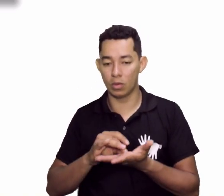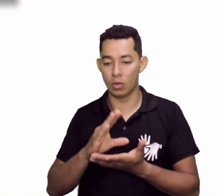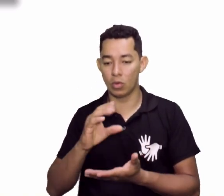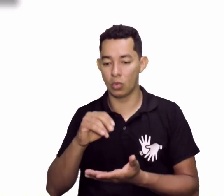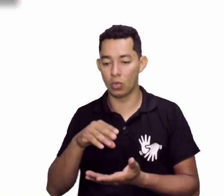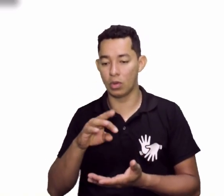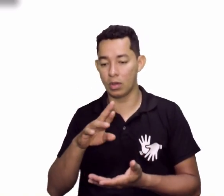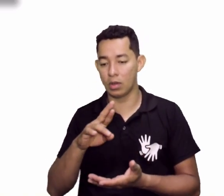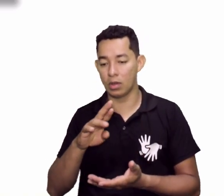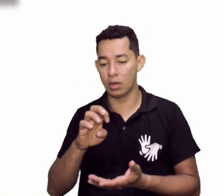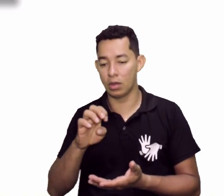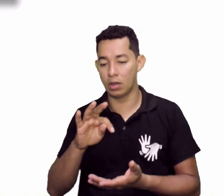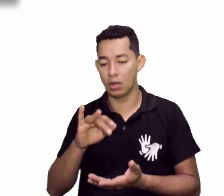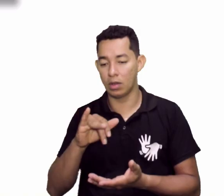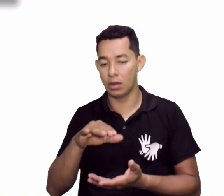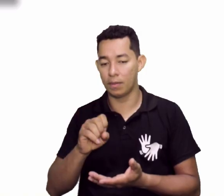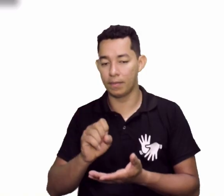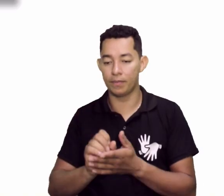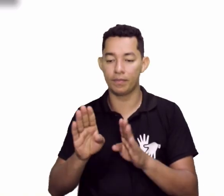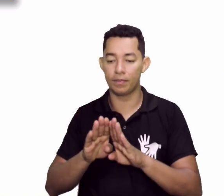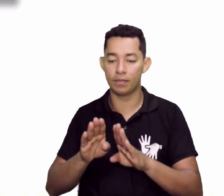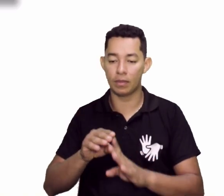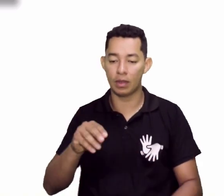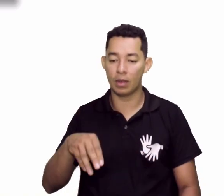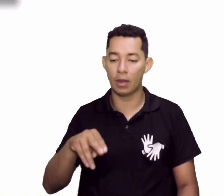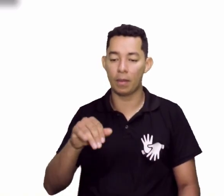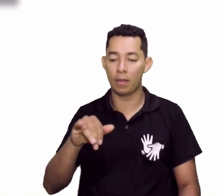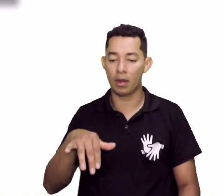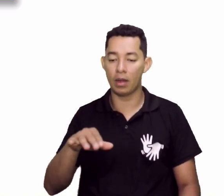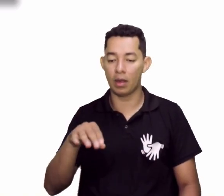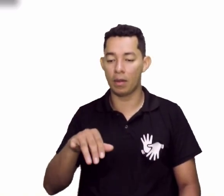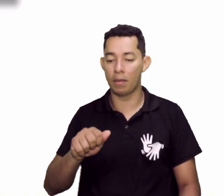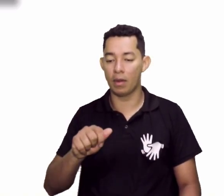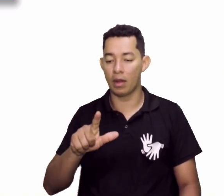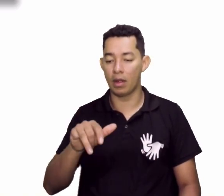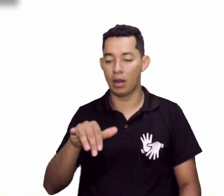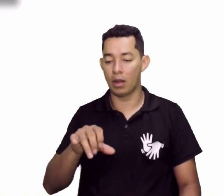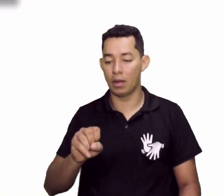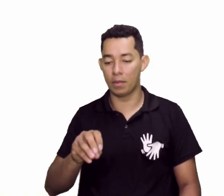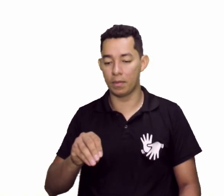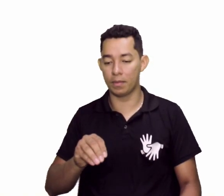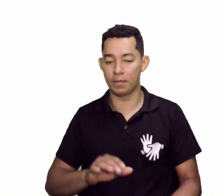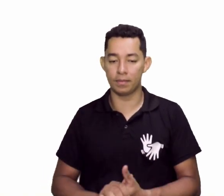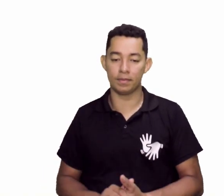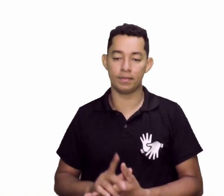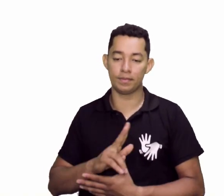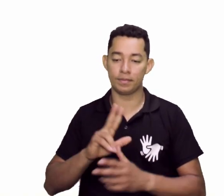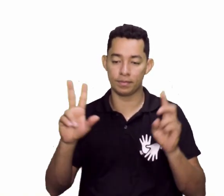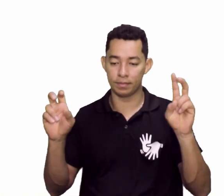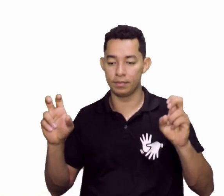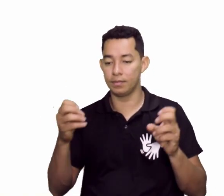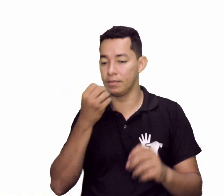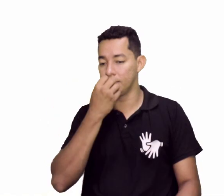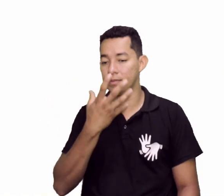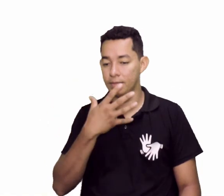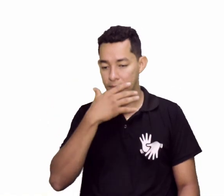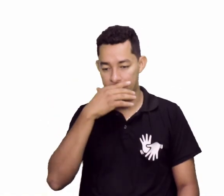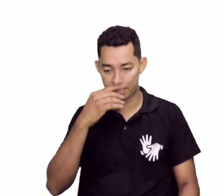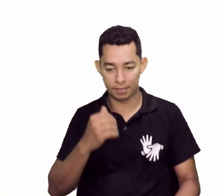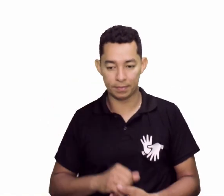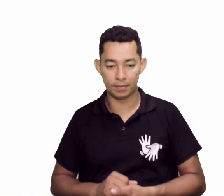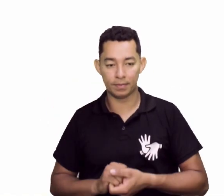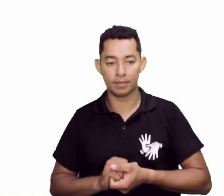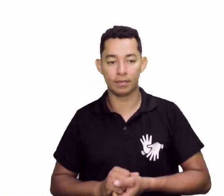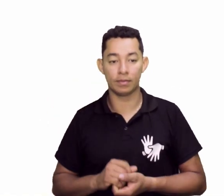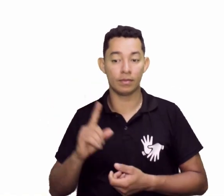Olha, vou te dizer, o minimalismo é um tema muito show, viu? Vamos ver aqui esse mapa mental? Olha